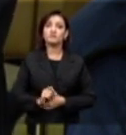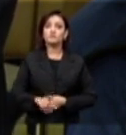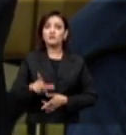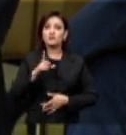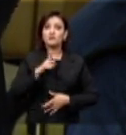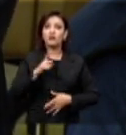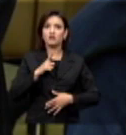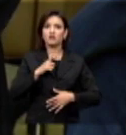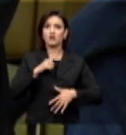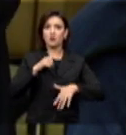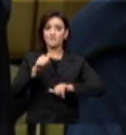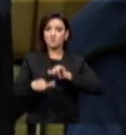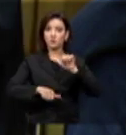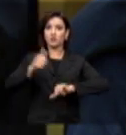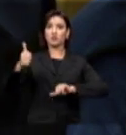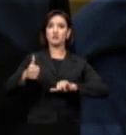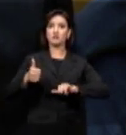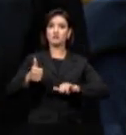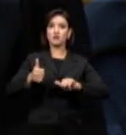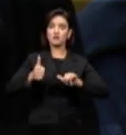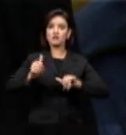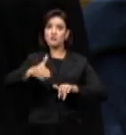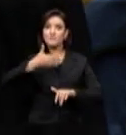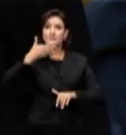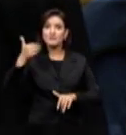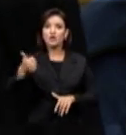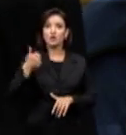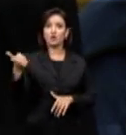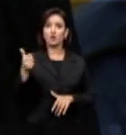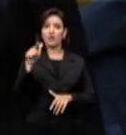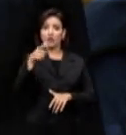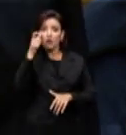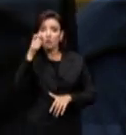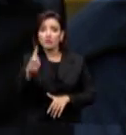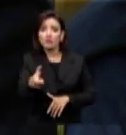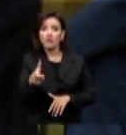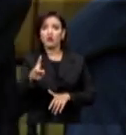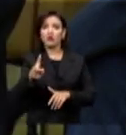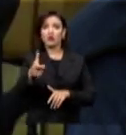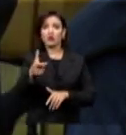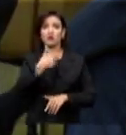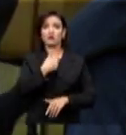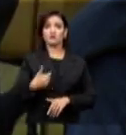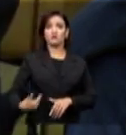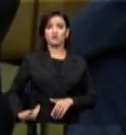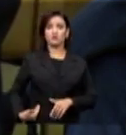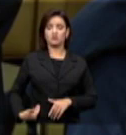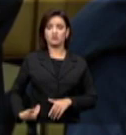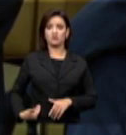revolução para o bem do interesse público, e eu não consigo ler interesse da administração